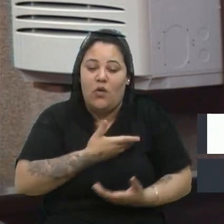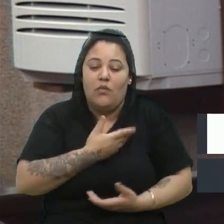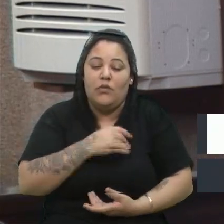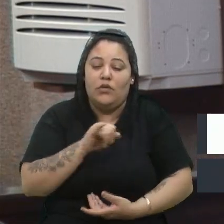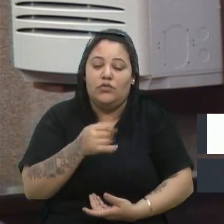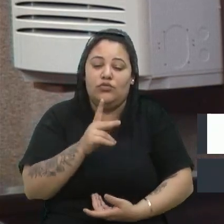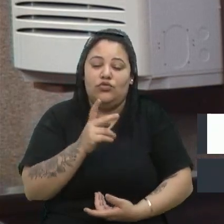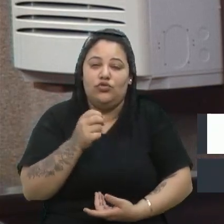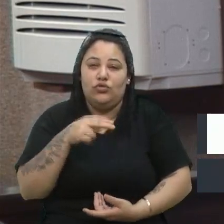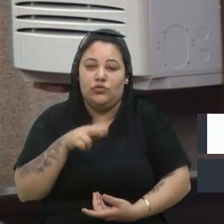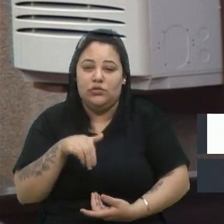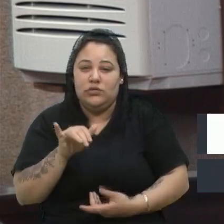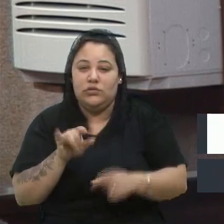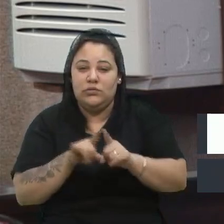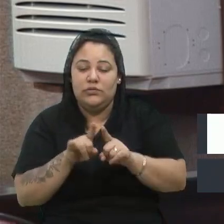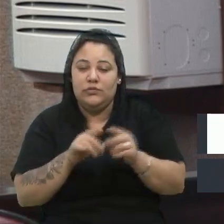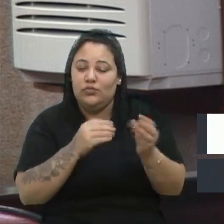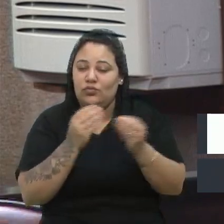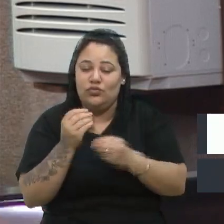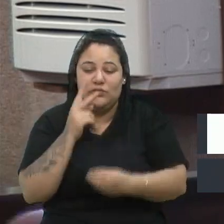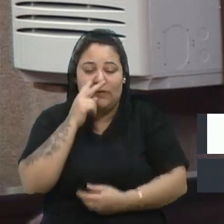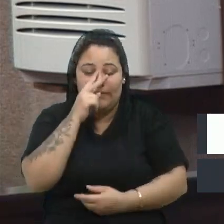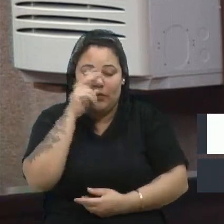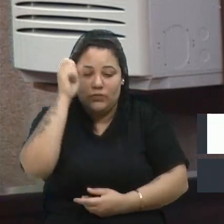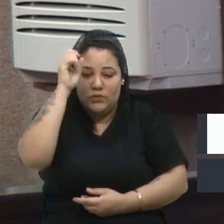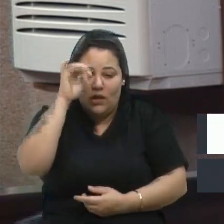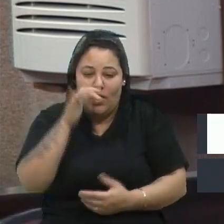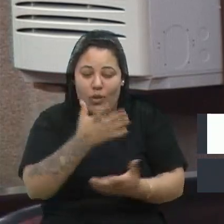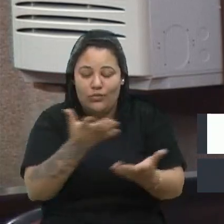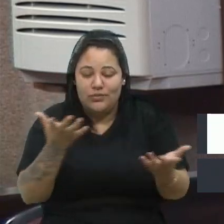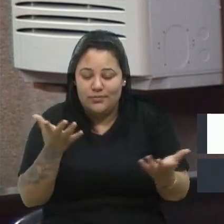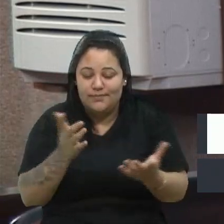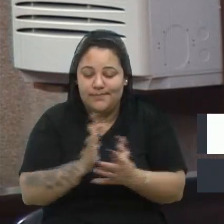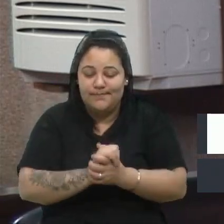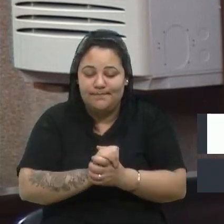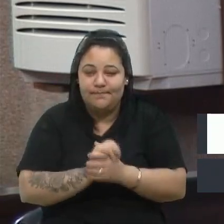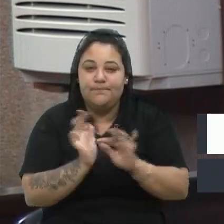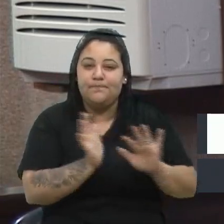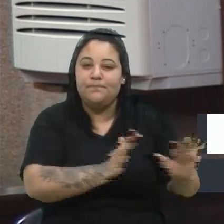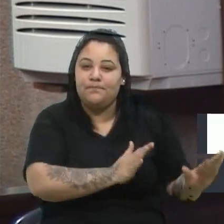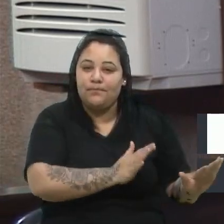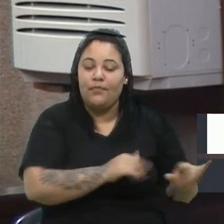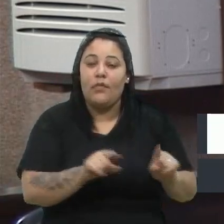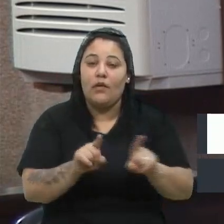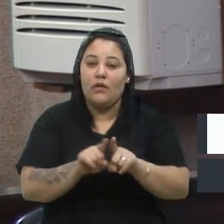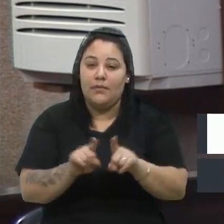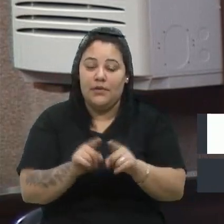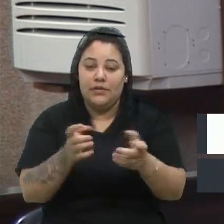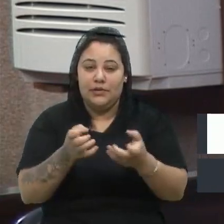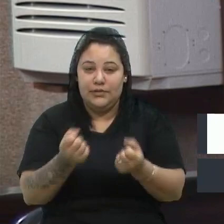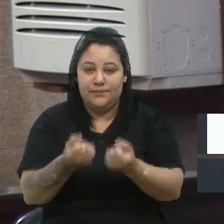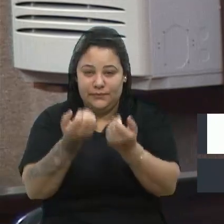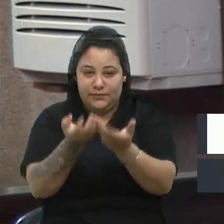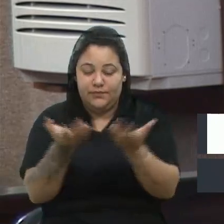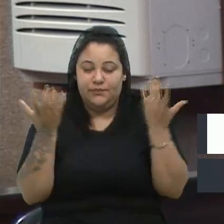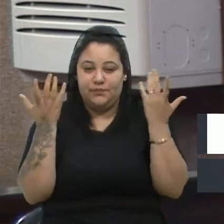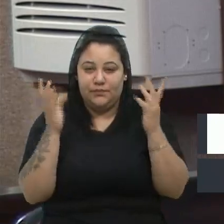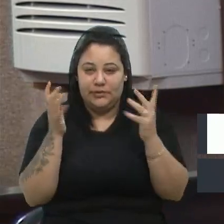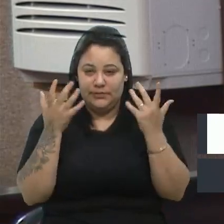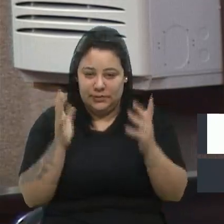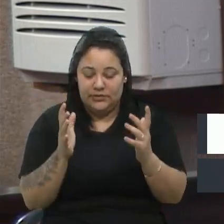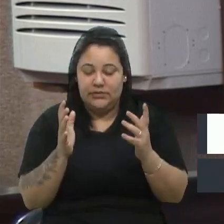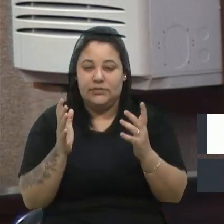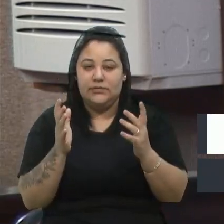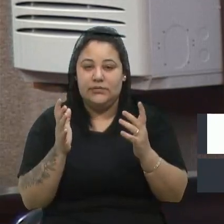força e luz que sigam na sua caminhada de fé. Também, presidente, gostaria de fazer um voto de congratulações